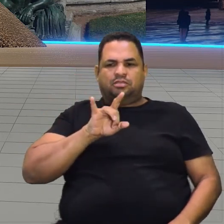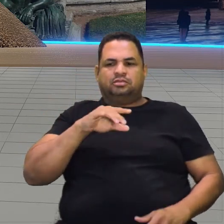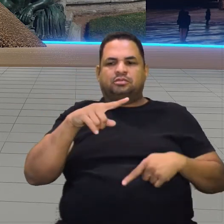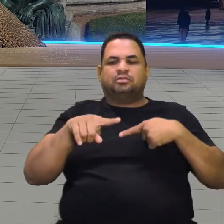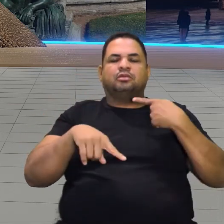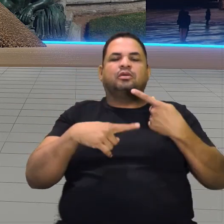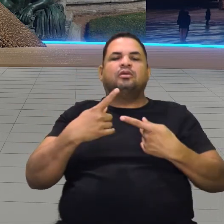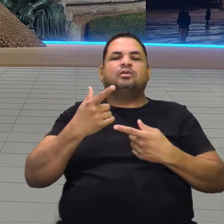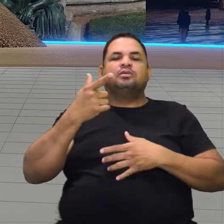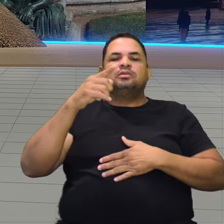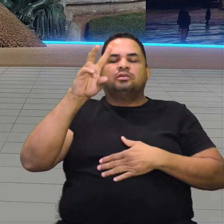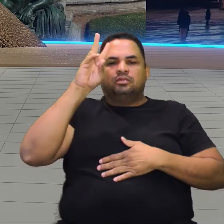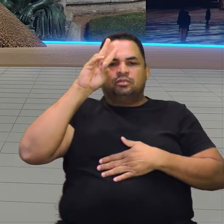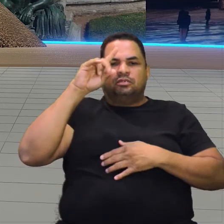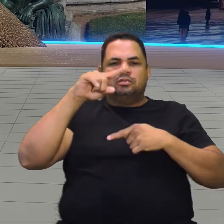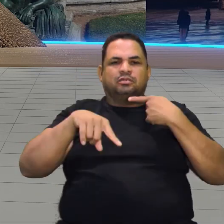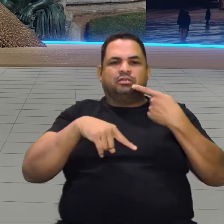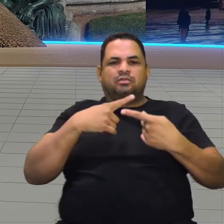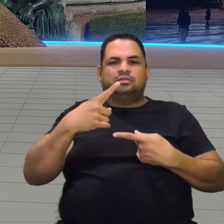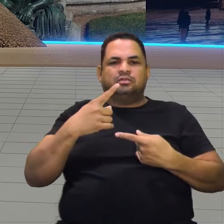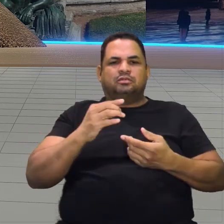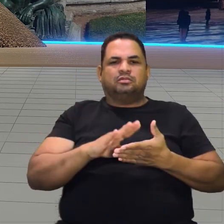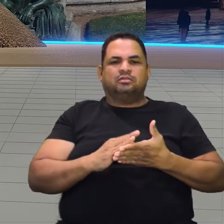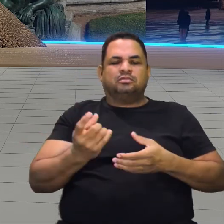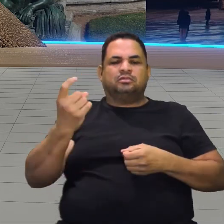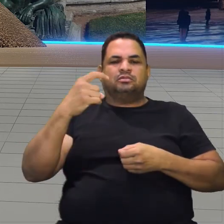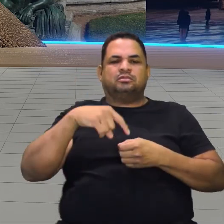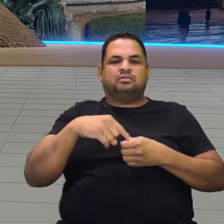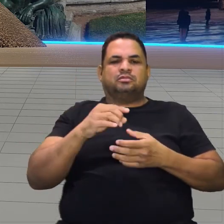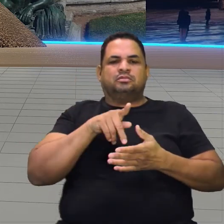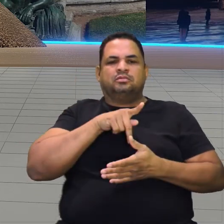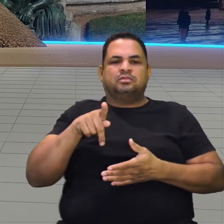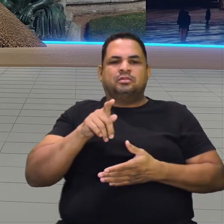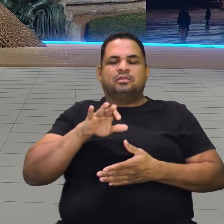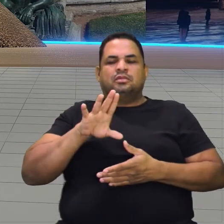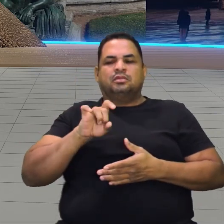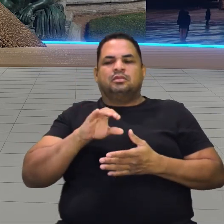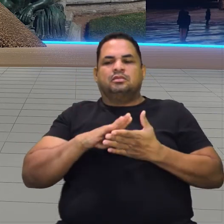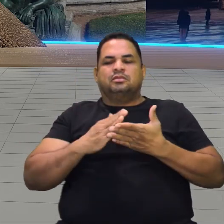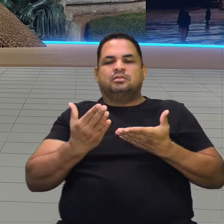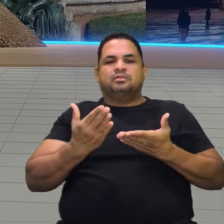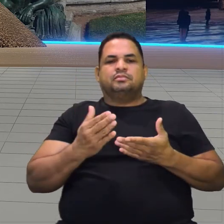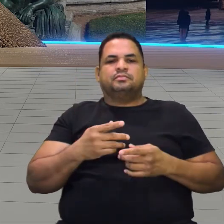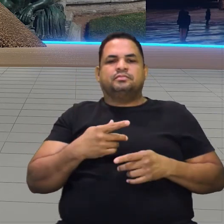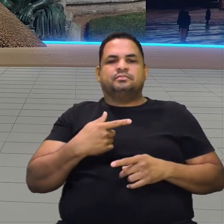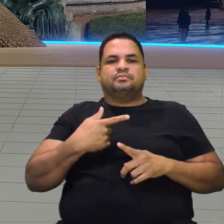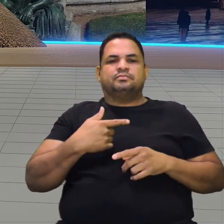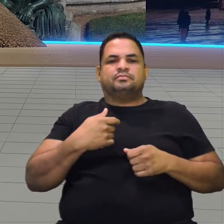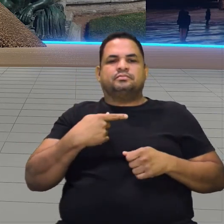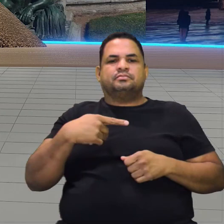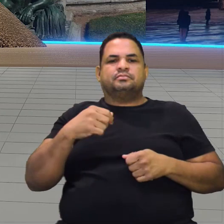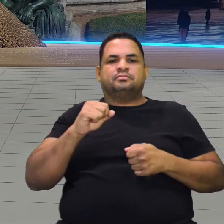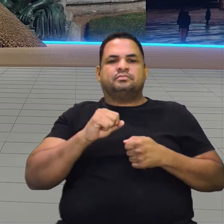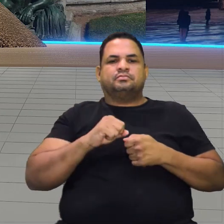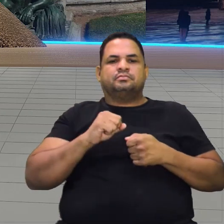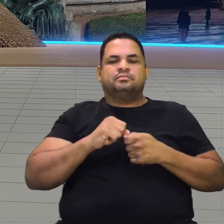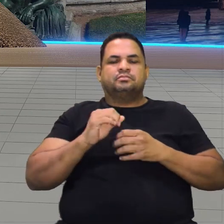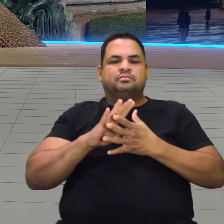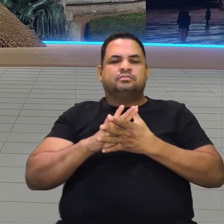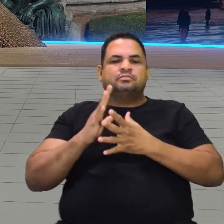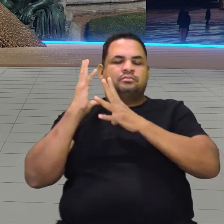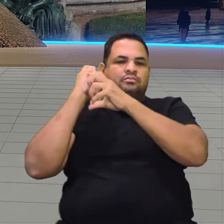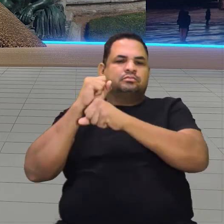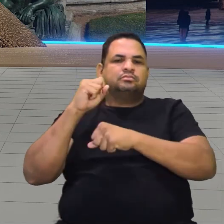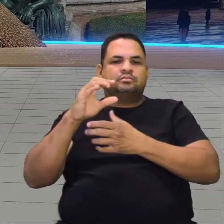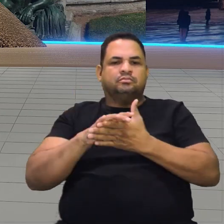história. Daqui a pouquinho nós iremos voltar, eu, professor Lorismar, iremos voltar com vocês para fazer a revisão e